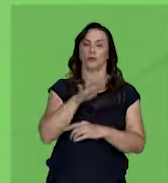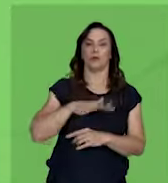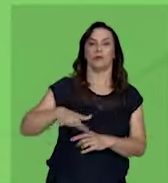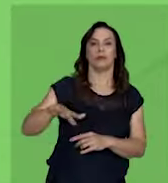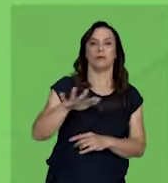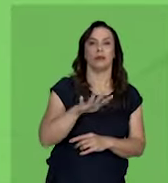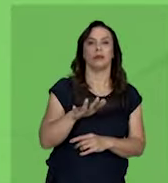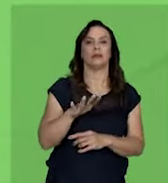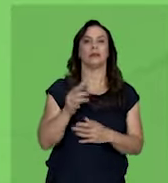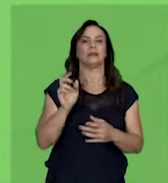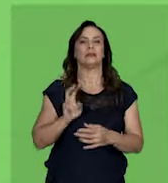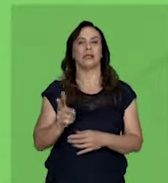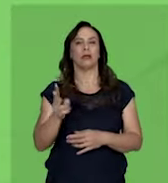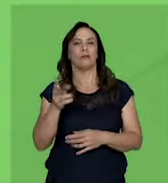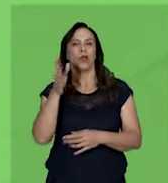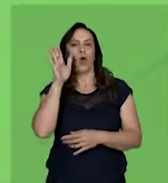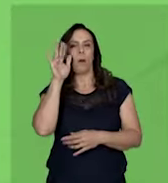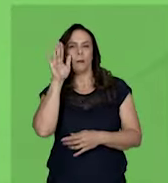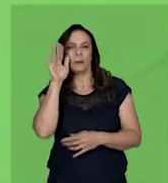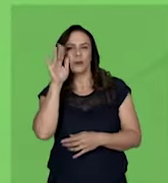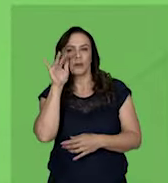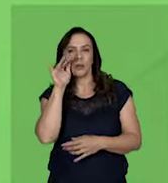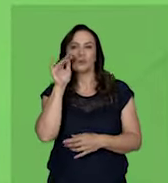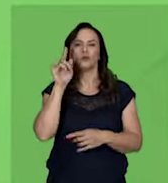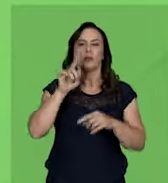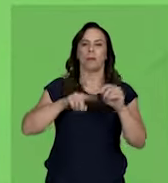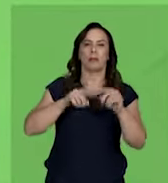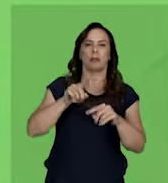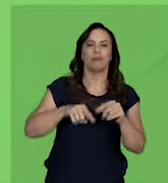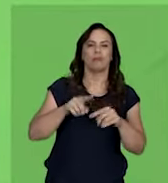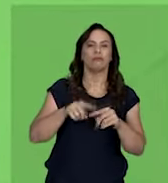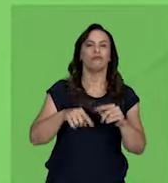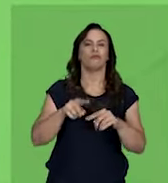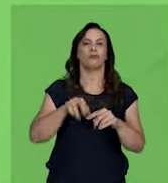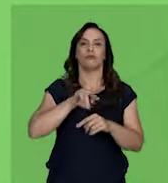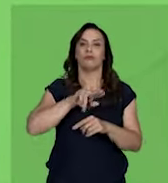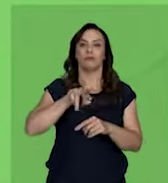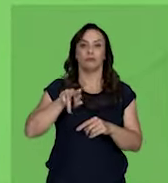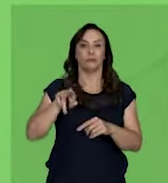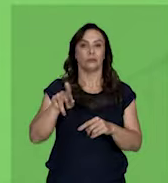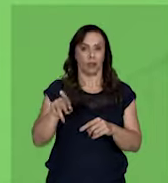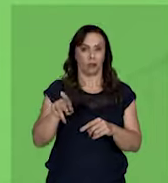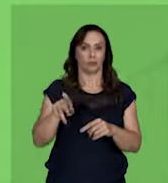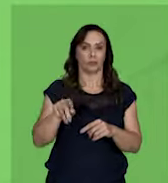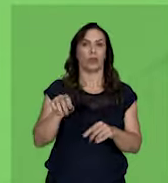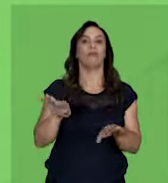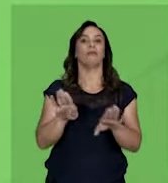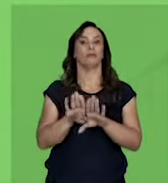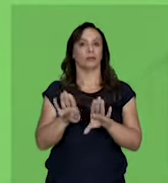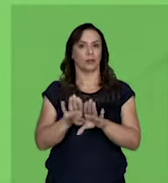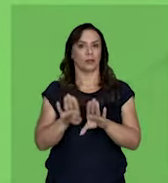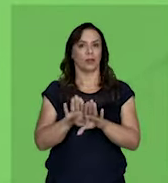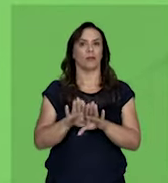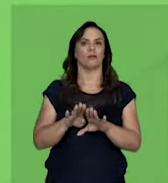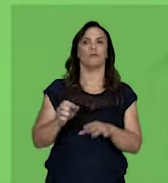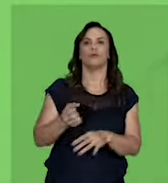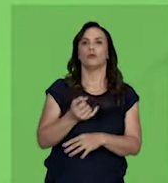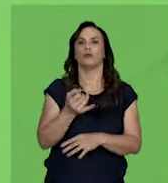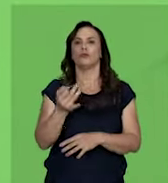a reatividade de diferentes materiais e produtos, como também o nível de exposição a